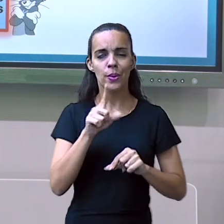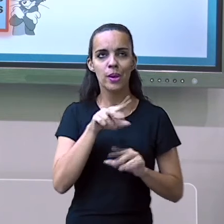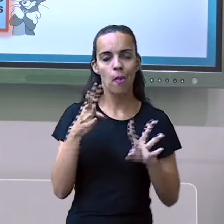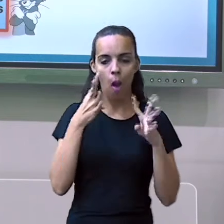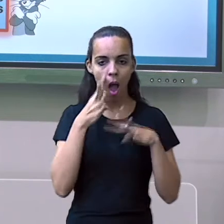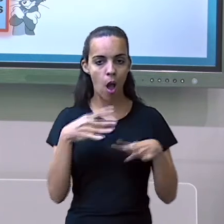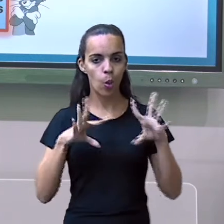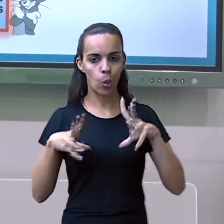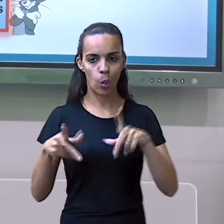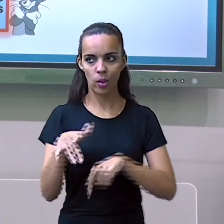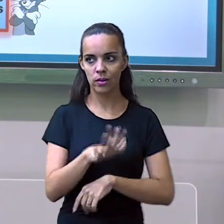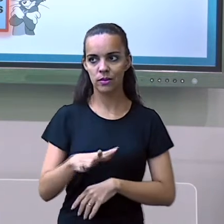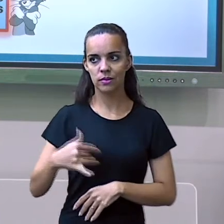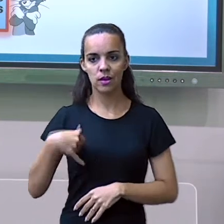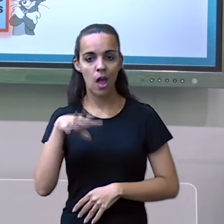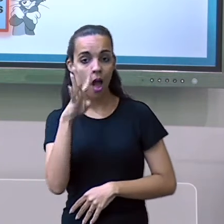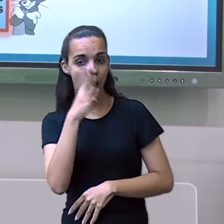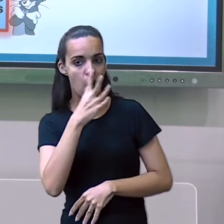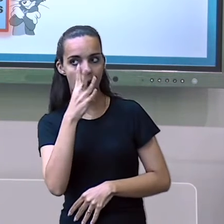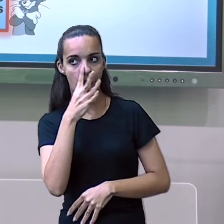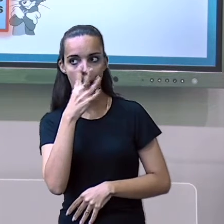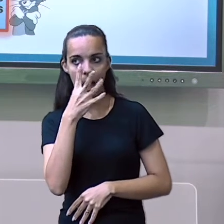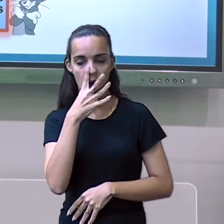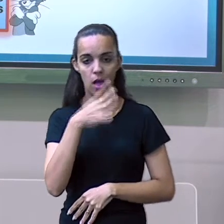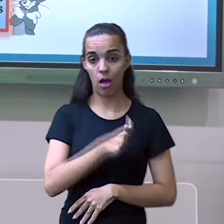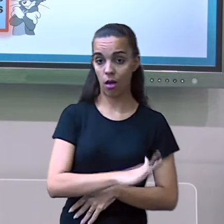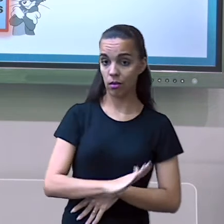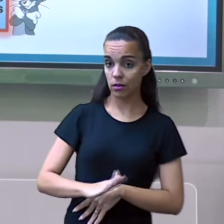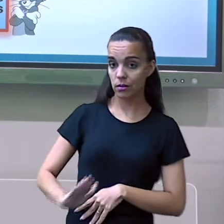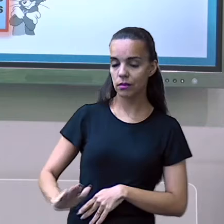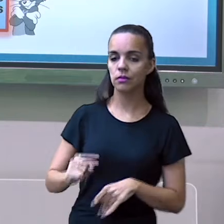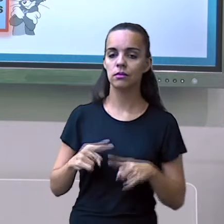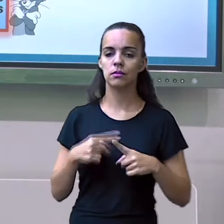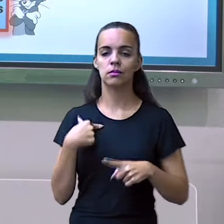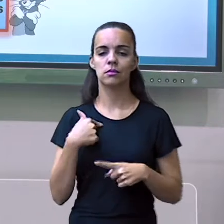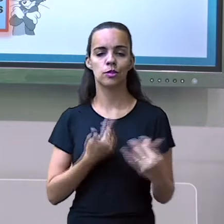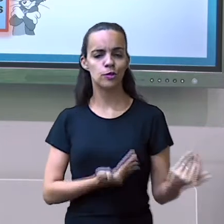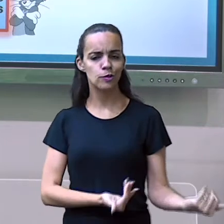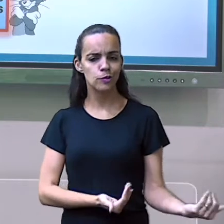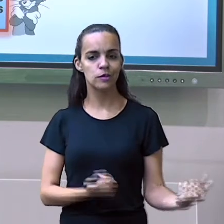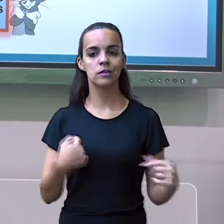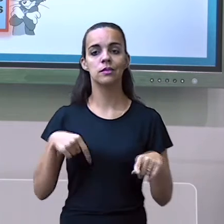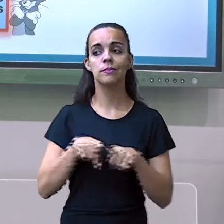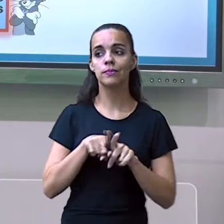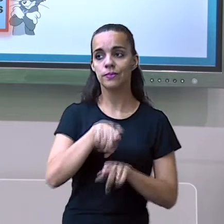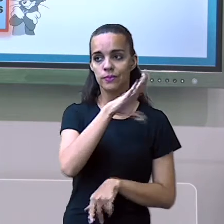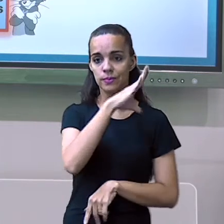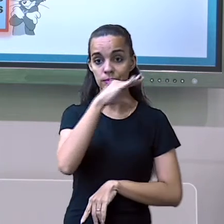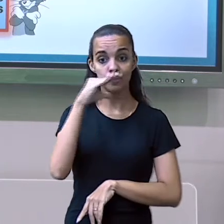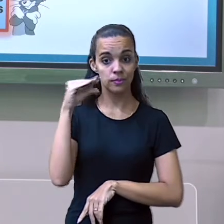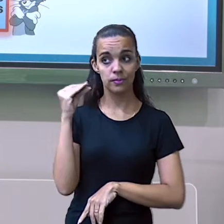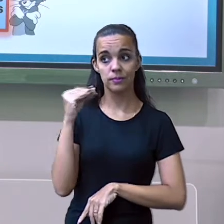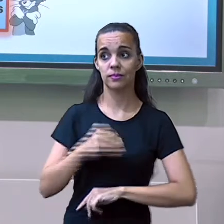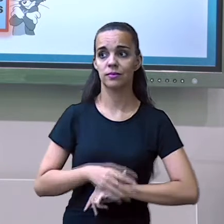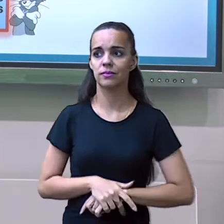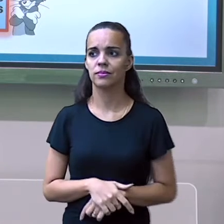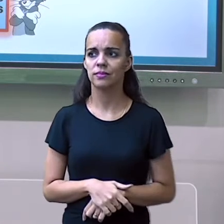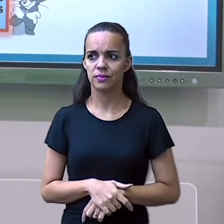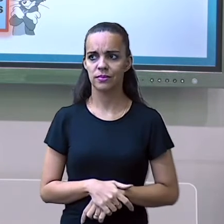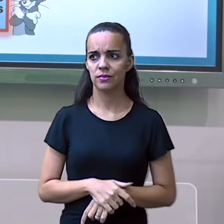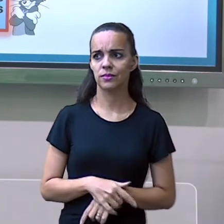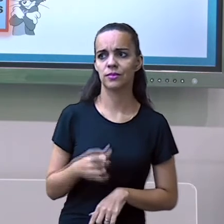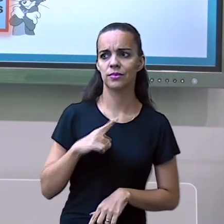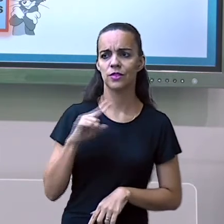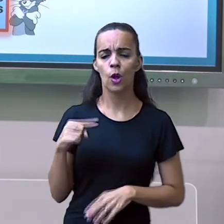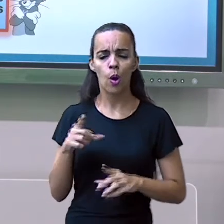e continua encantando crianças, adolescentes e adultos ao redor